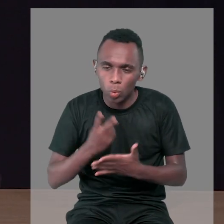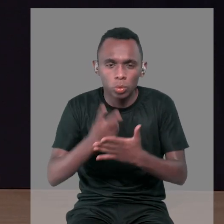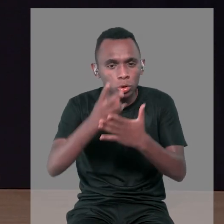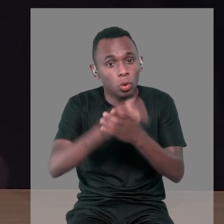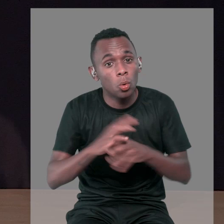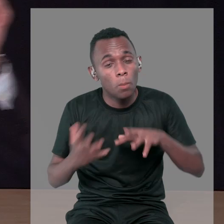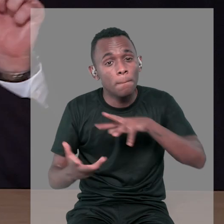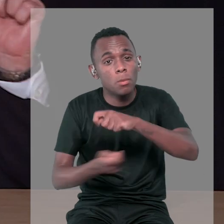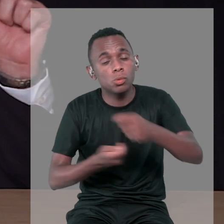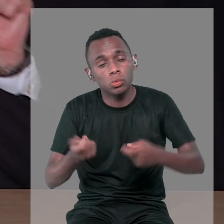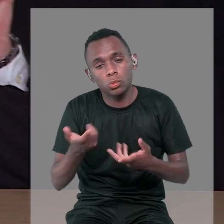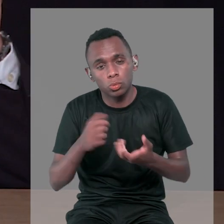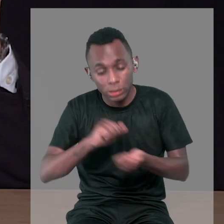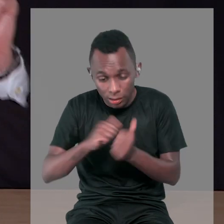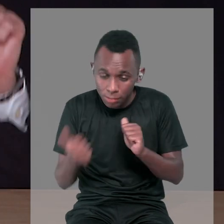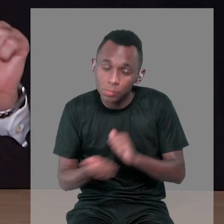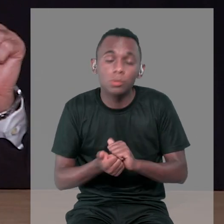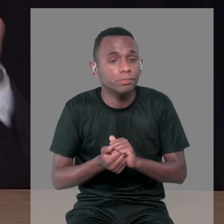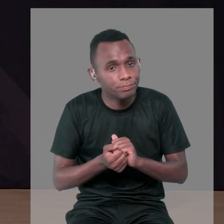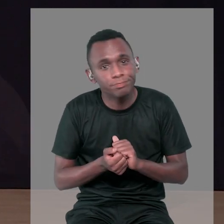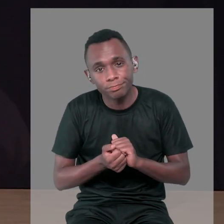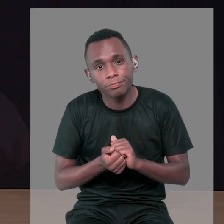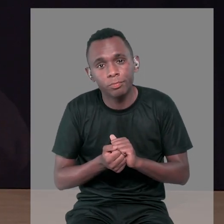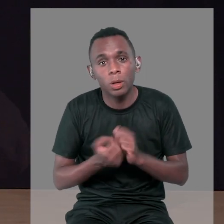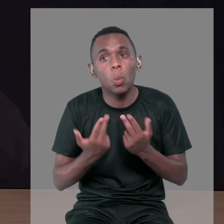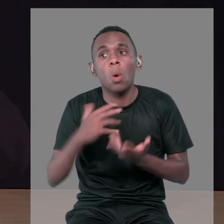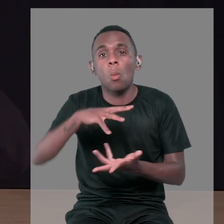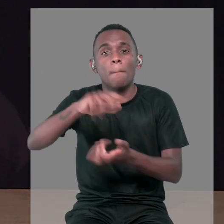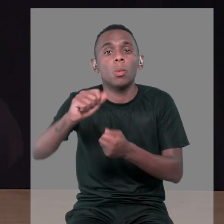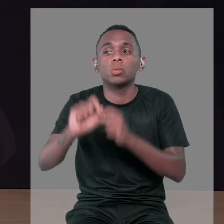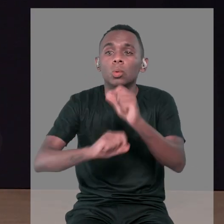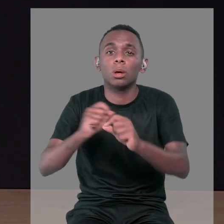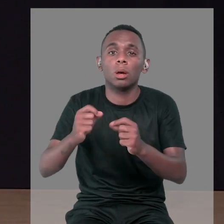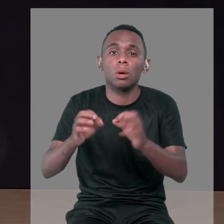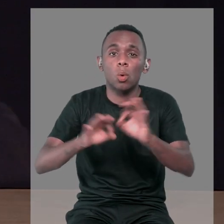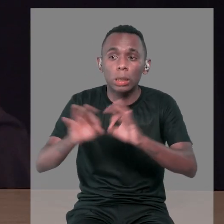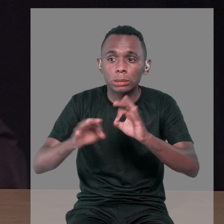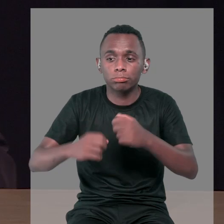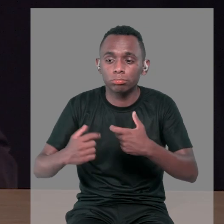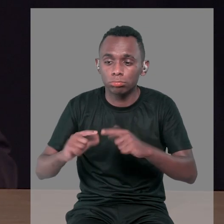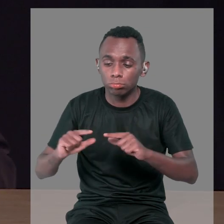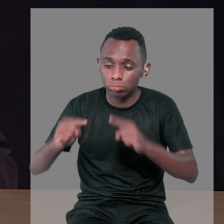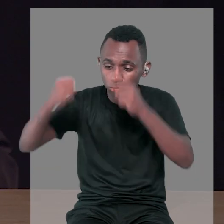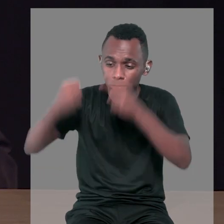se reorganizando, assim como o mundo se reorganizou para um combate terrível da Primeira Guerra